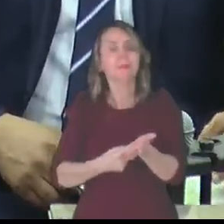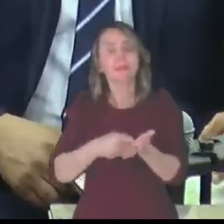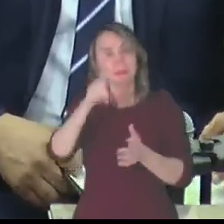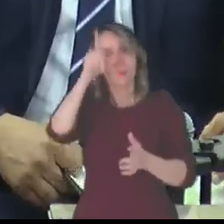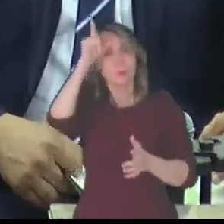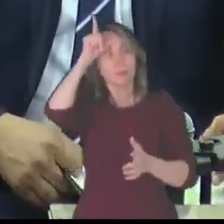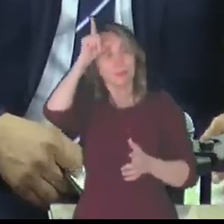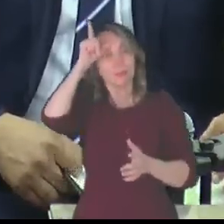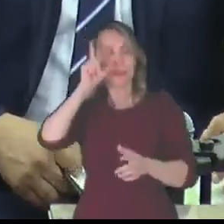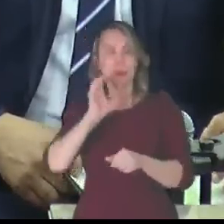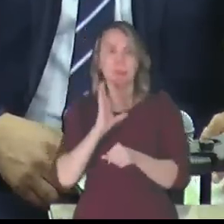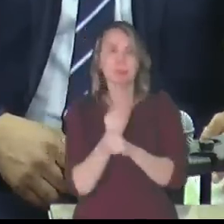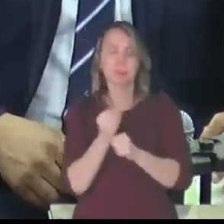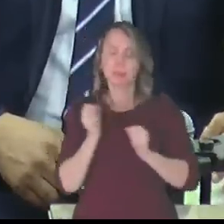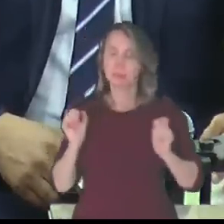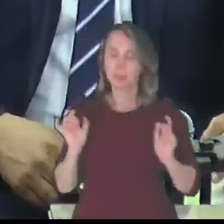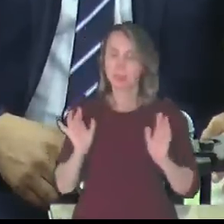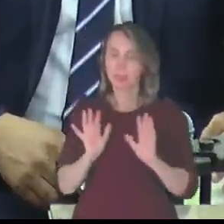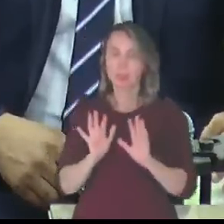não fala em oração